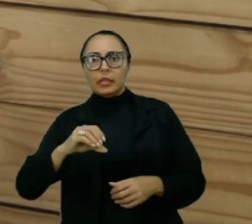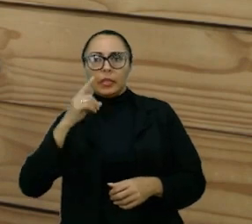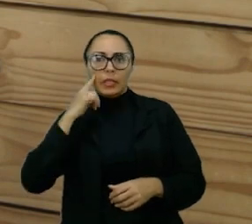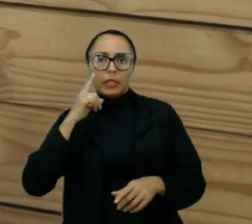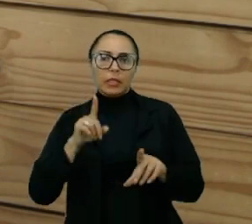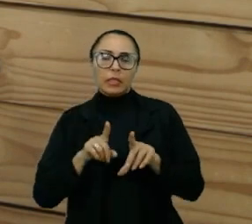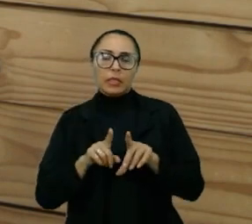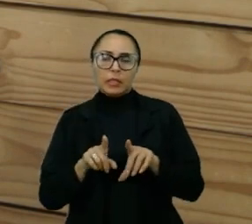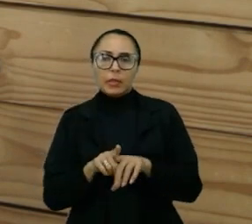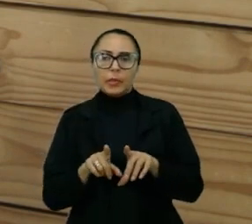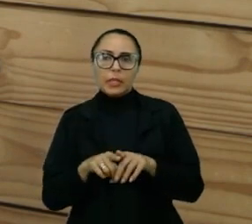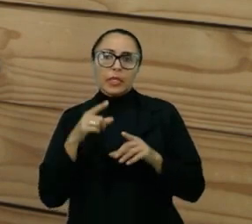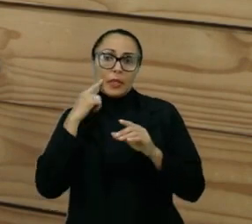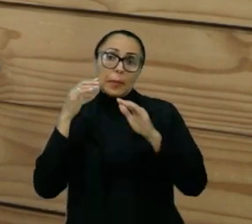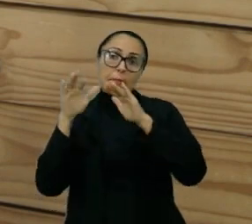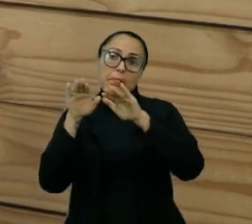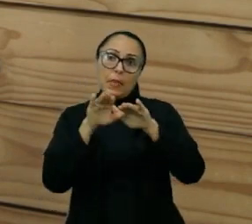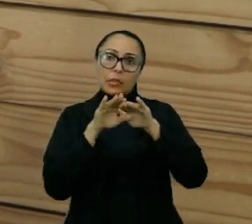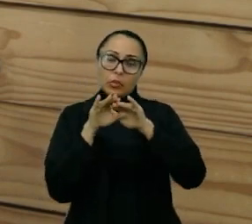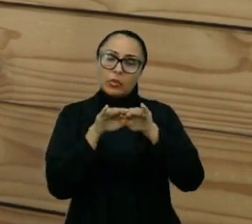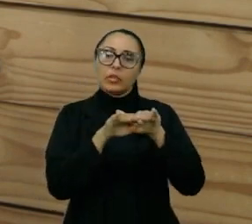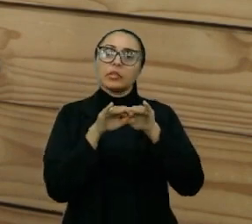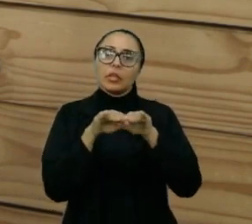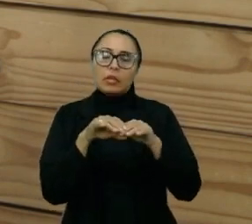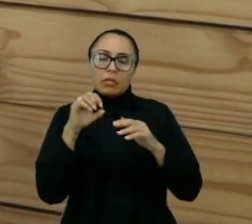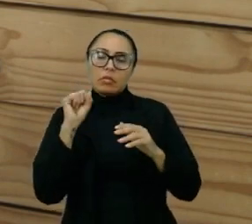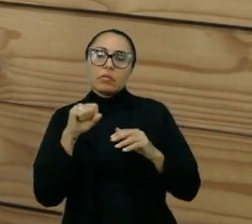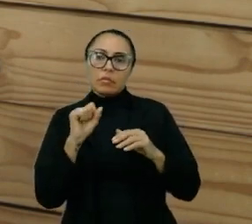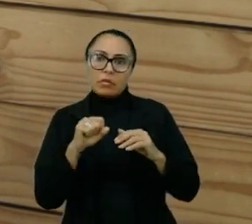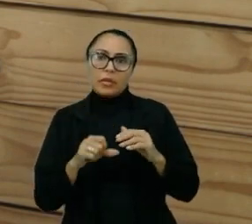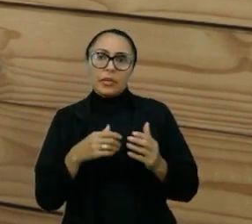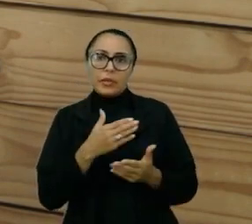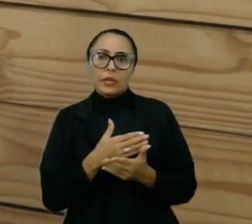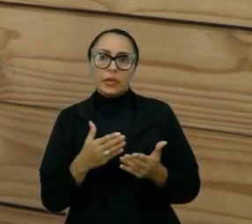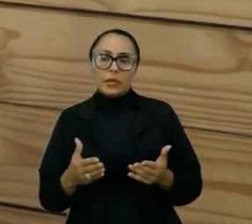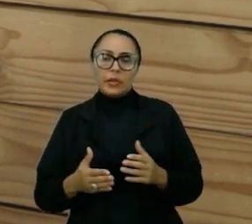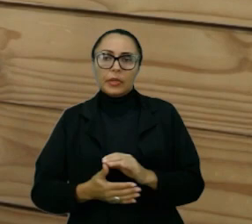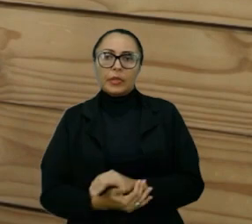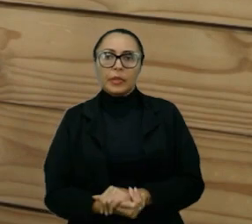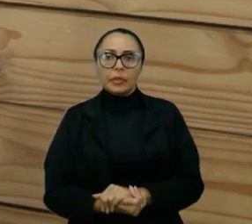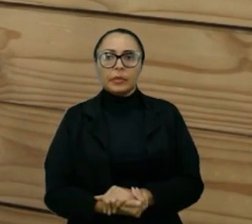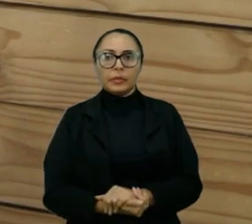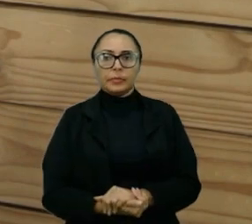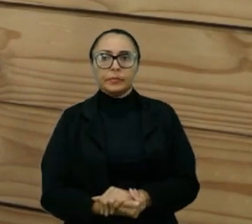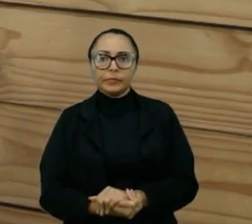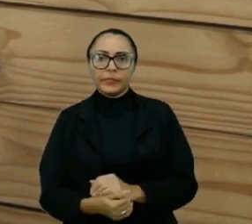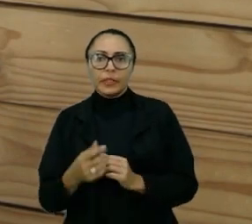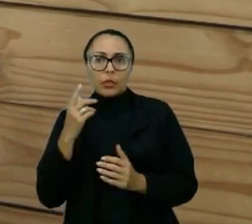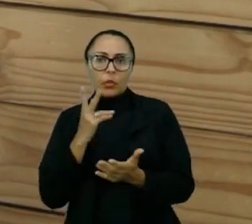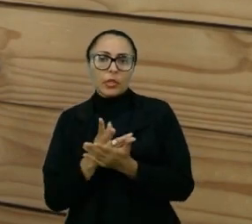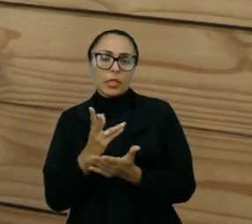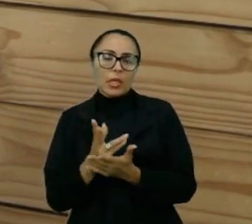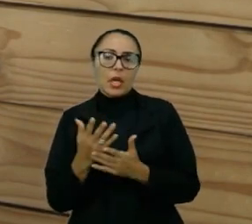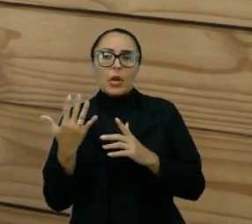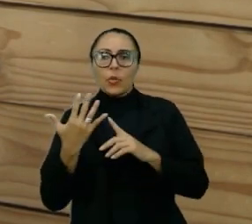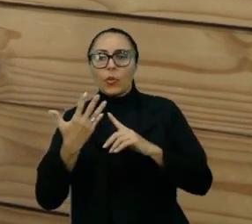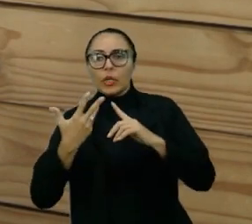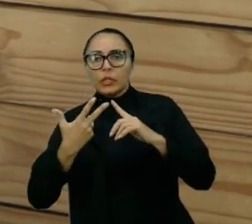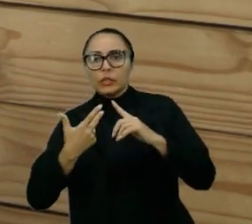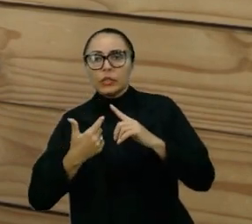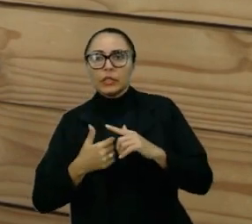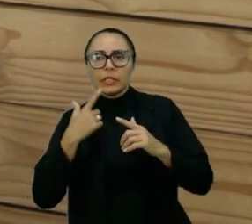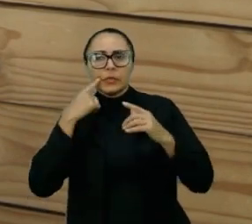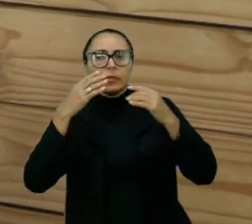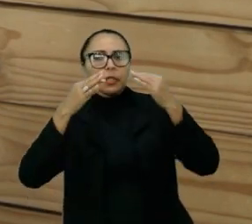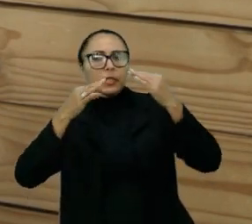padronizado, né? Ele é padronizado pela Agência Nacional de Petróleo e Gás, ele teve que conter a quantidade correta